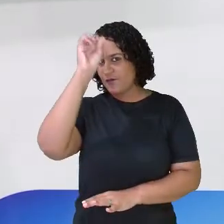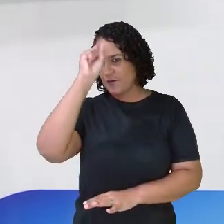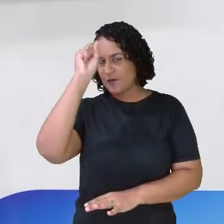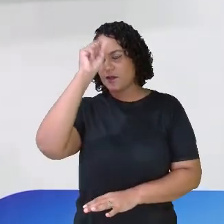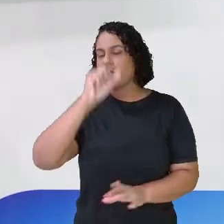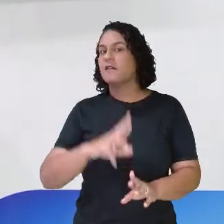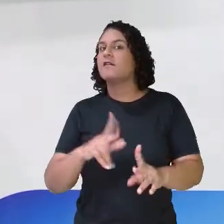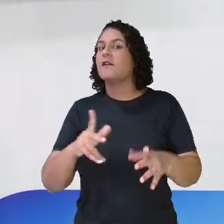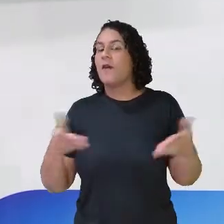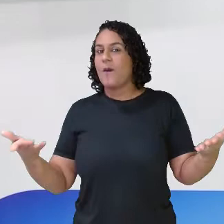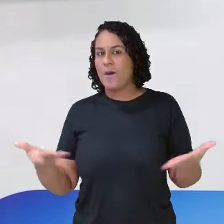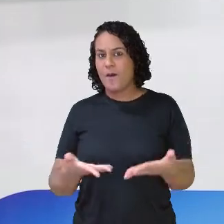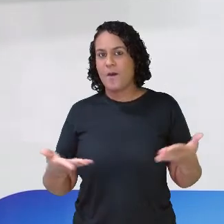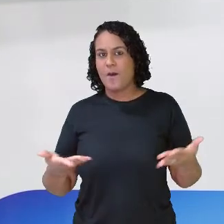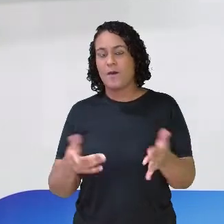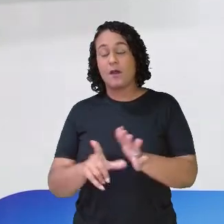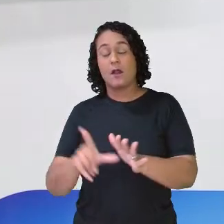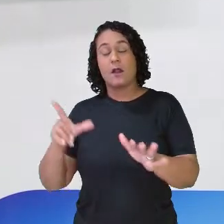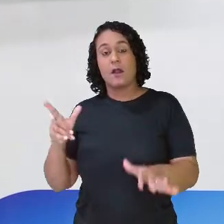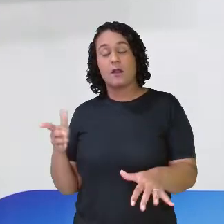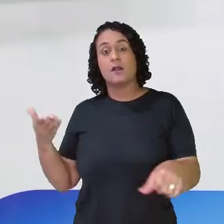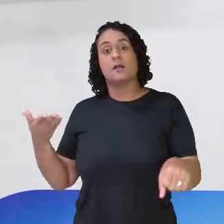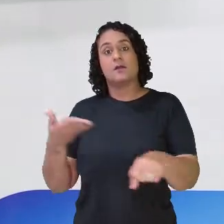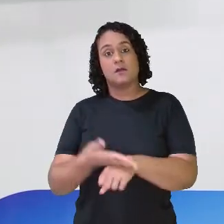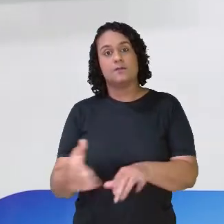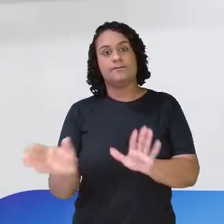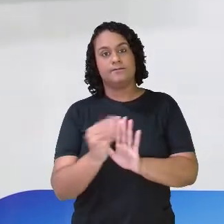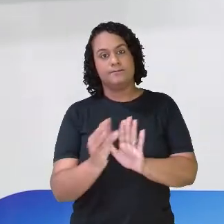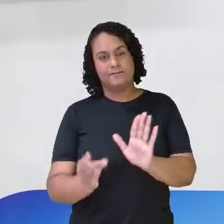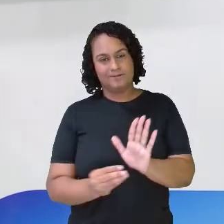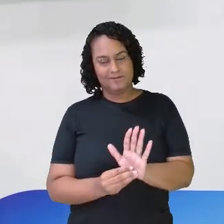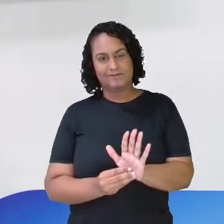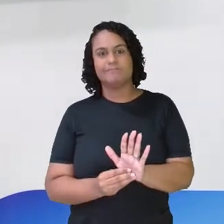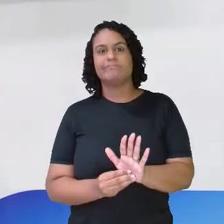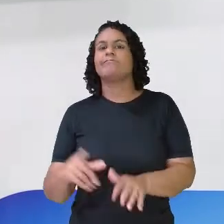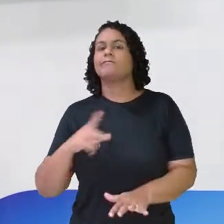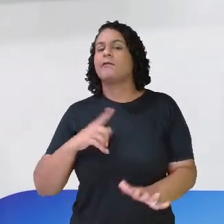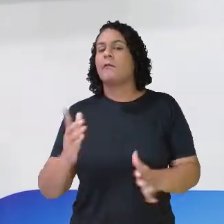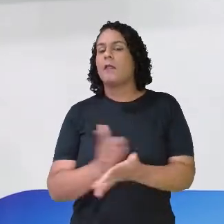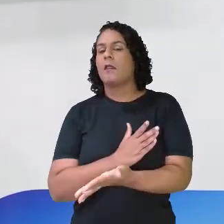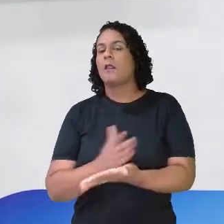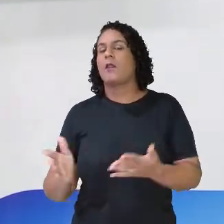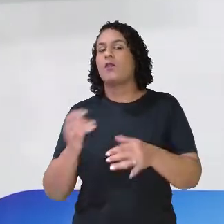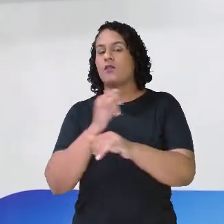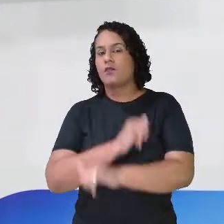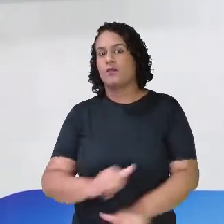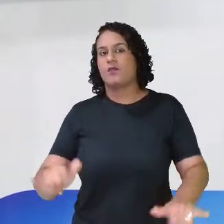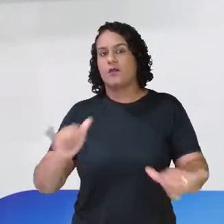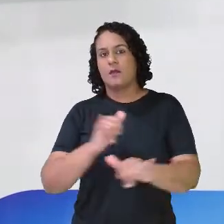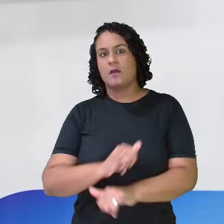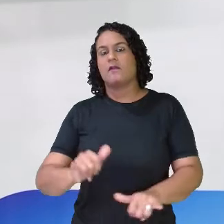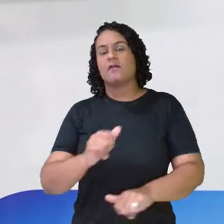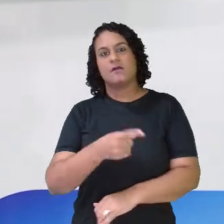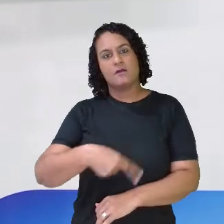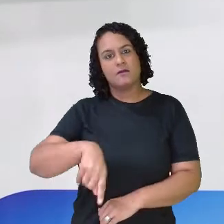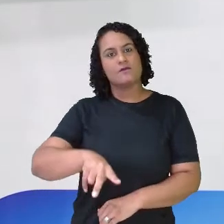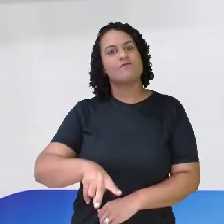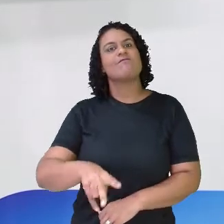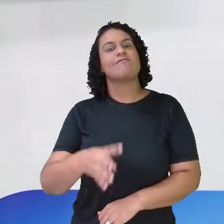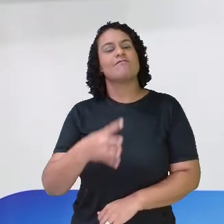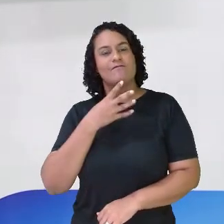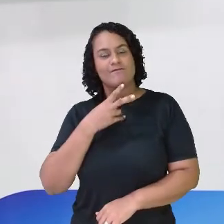tá? Antes de entrarmos no nosso assunto, eu tenho alguns recadinhos que vocês já conhecem,